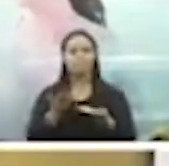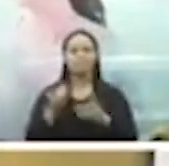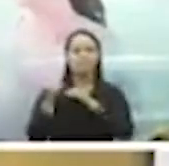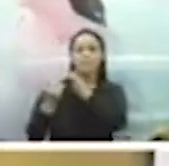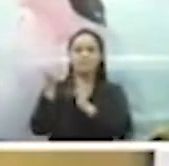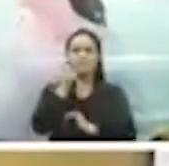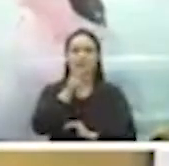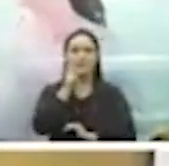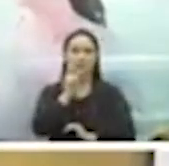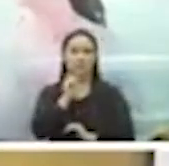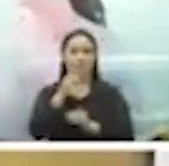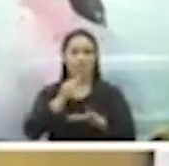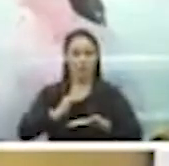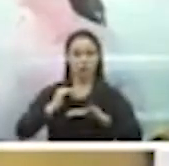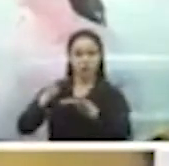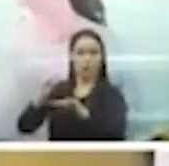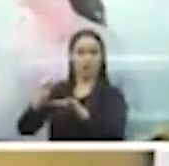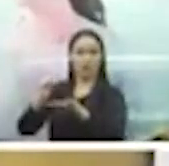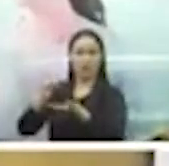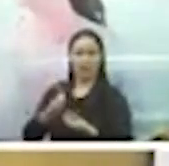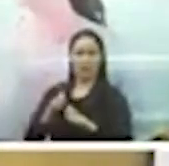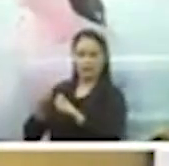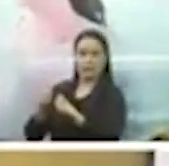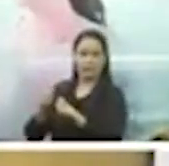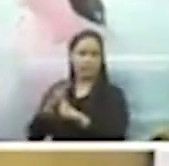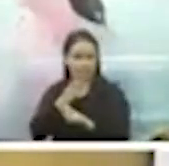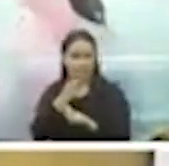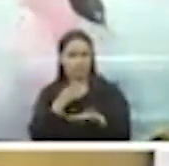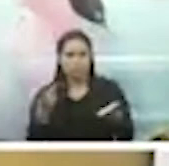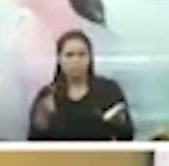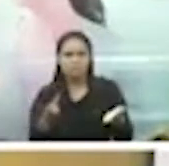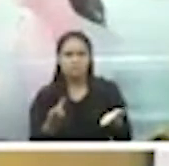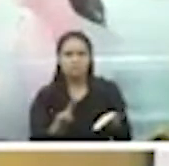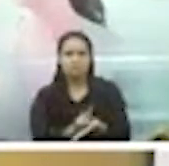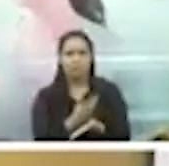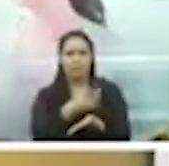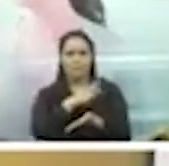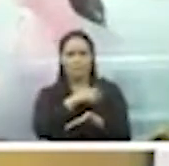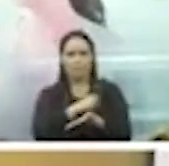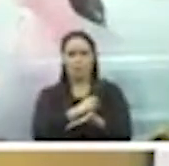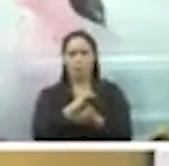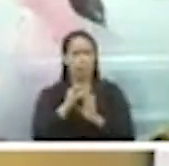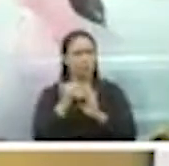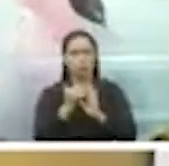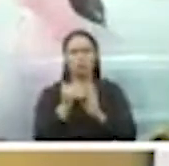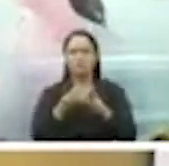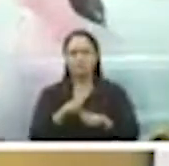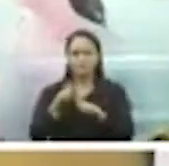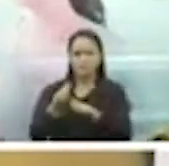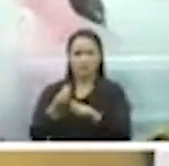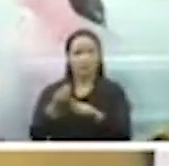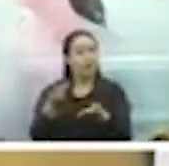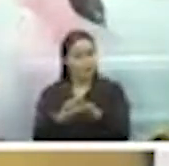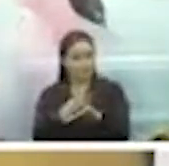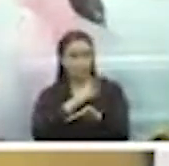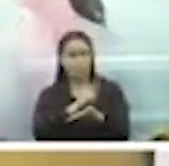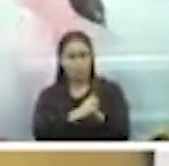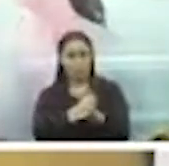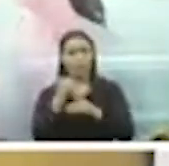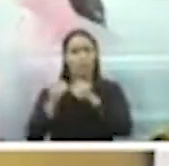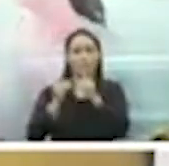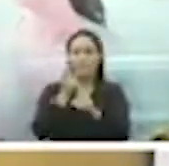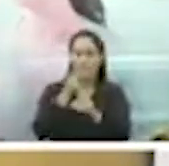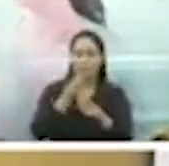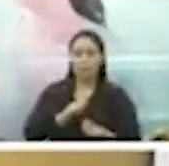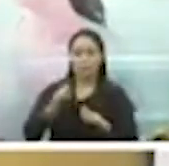em doação, a gente fala em ato de amor, né? Tudo que a gente doa é no ato de amor. E quando a gente fala em